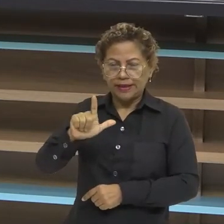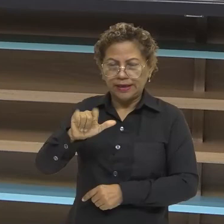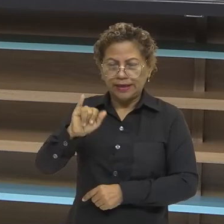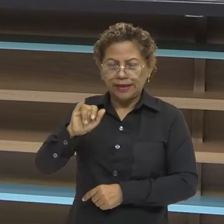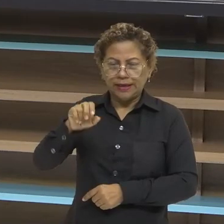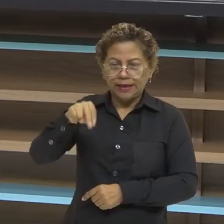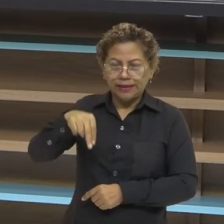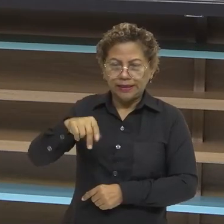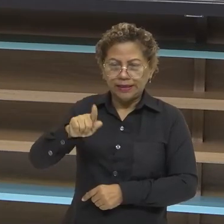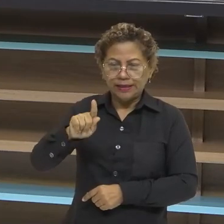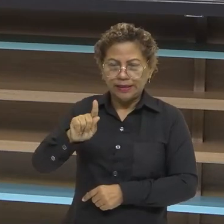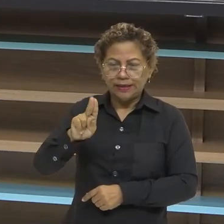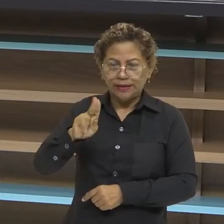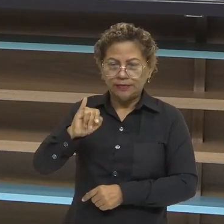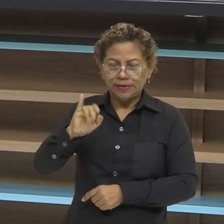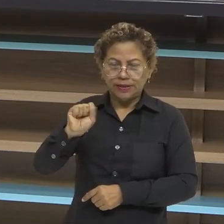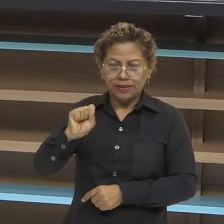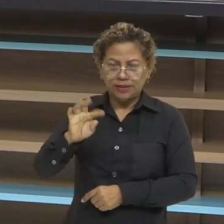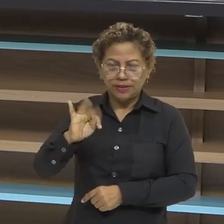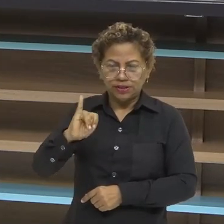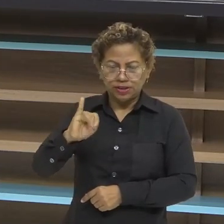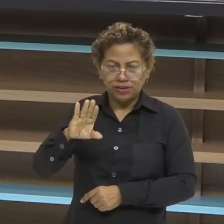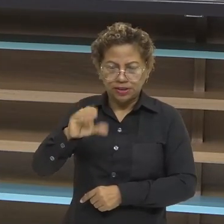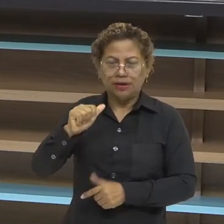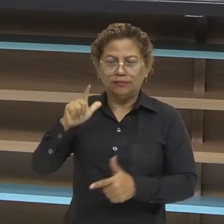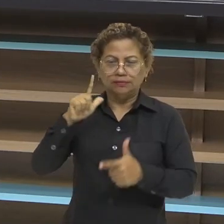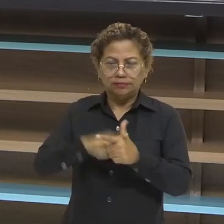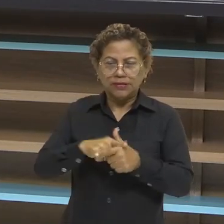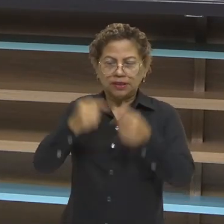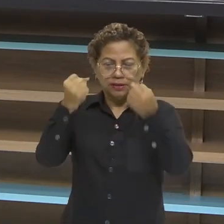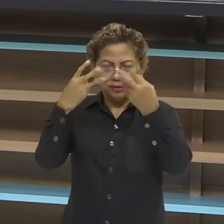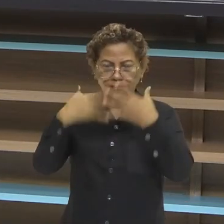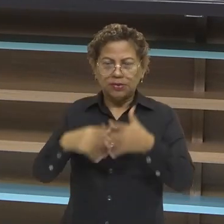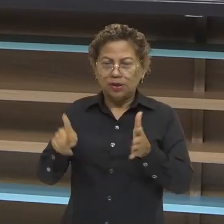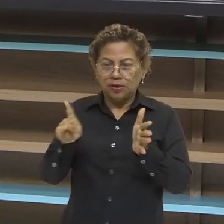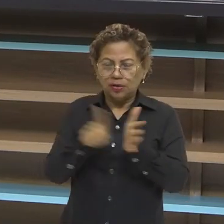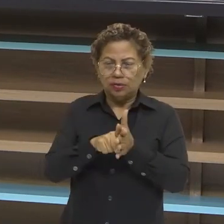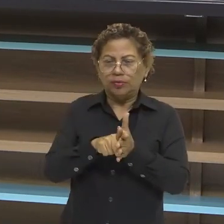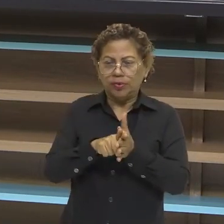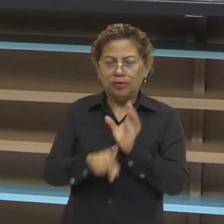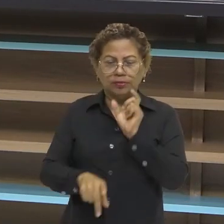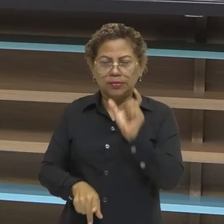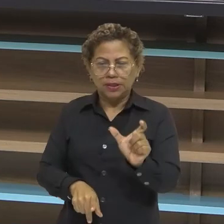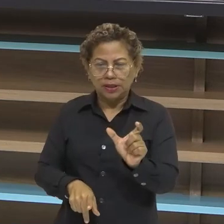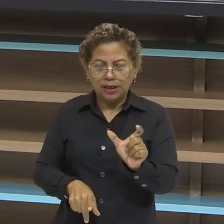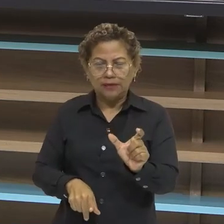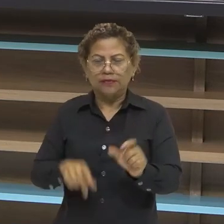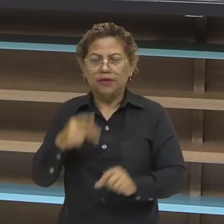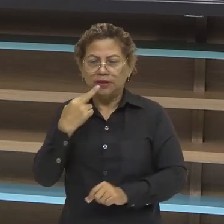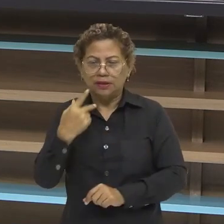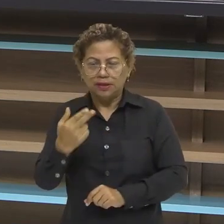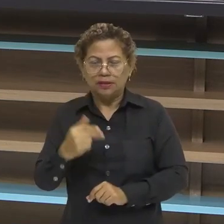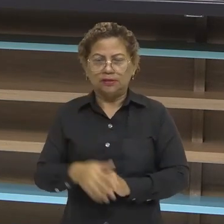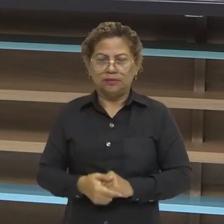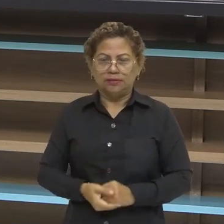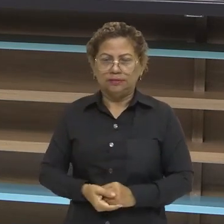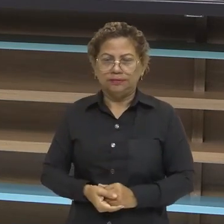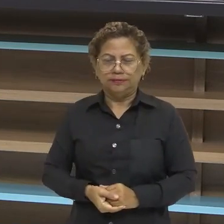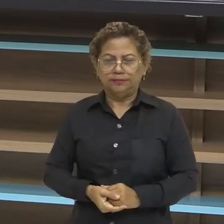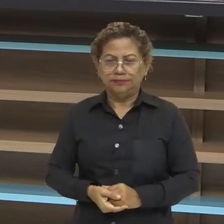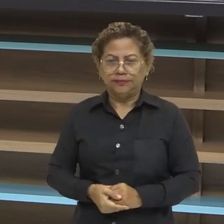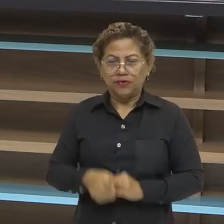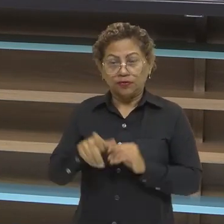que é quando o código explica o próprio código. Esse código que é a